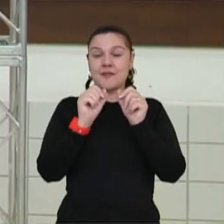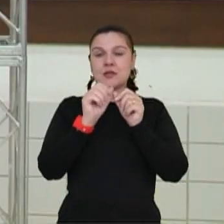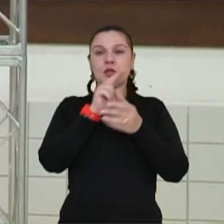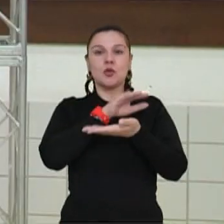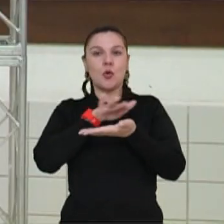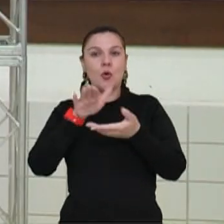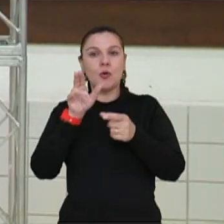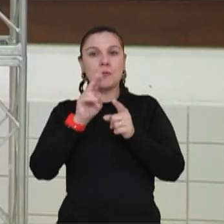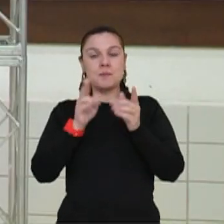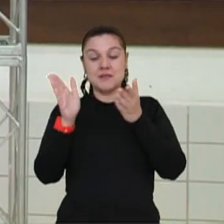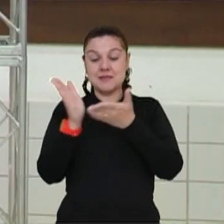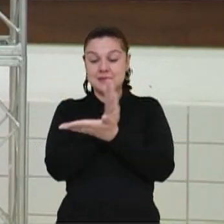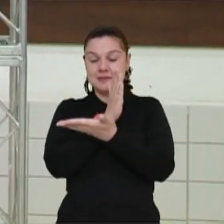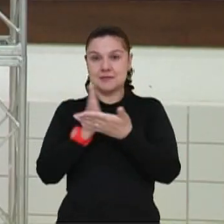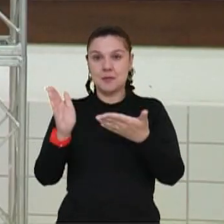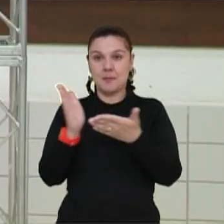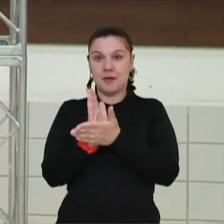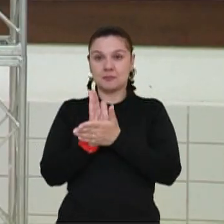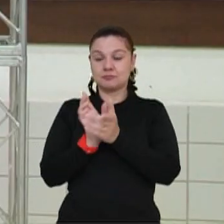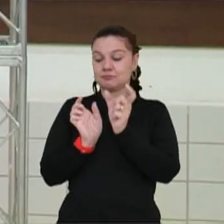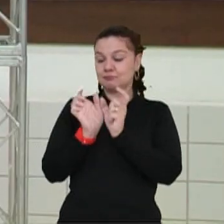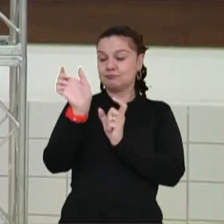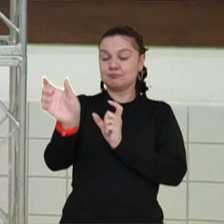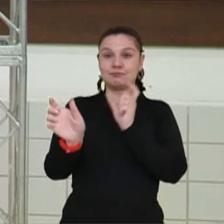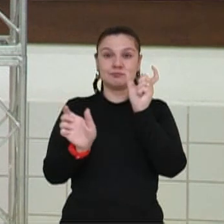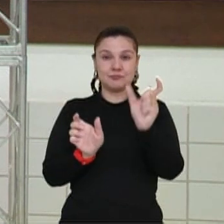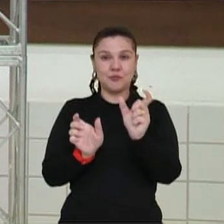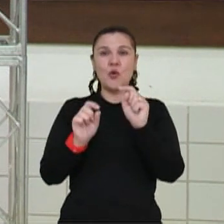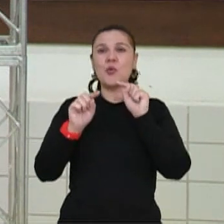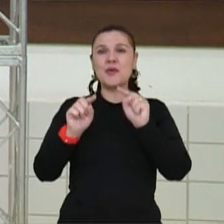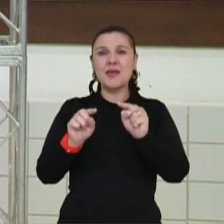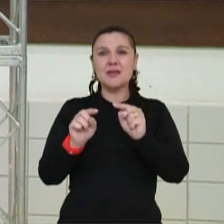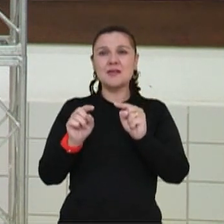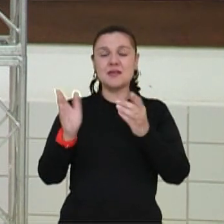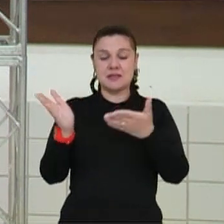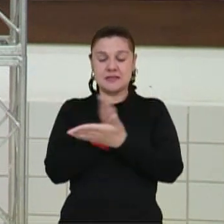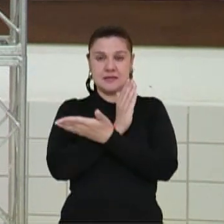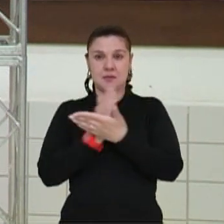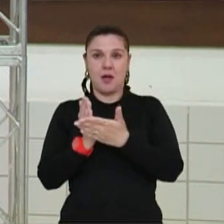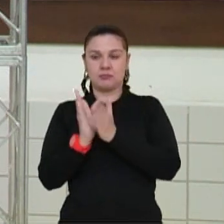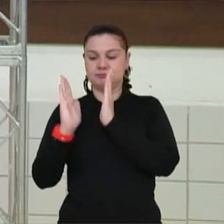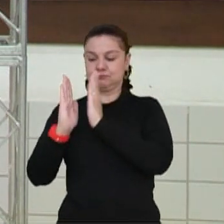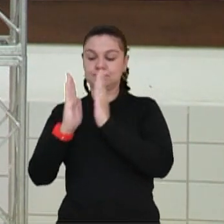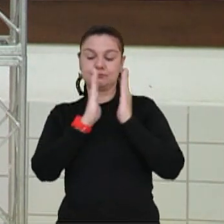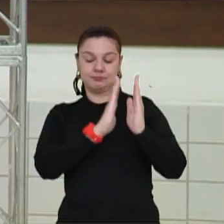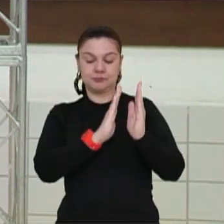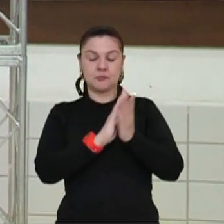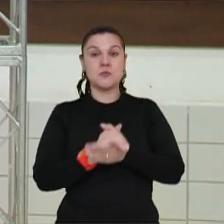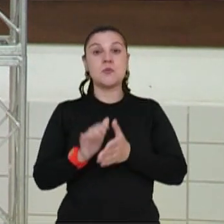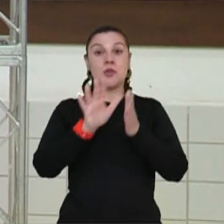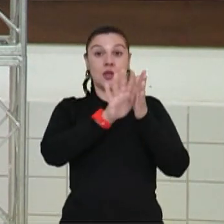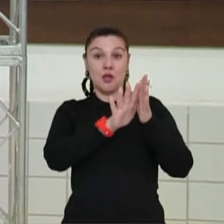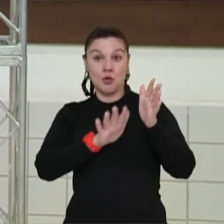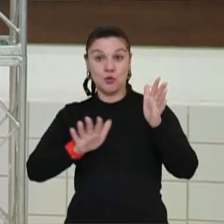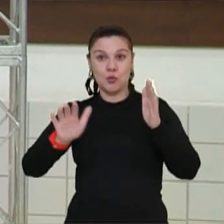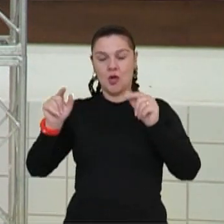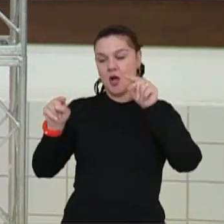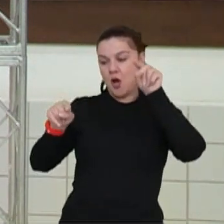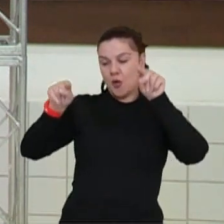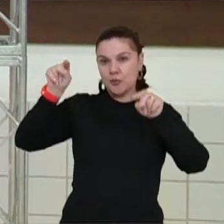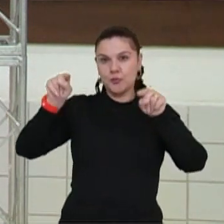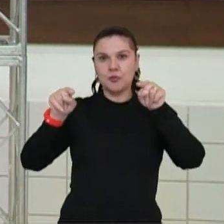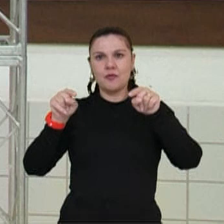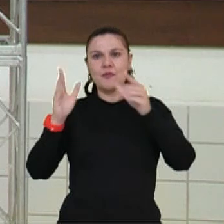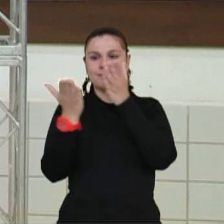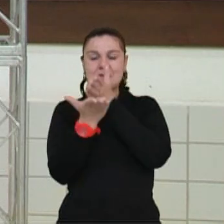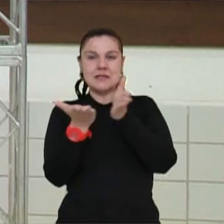coisa chamada separação em intervalos de classes. O que significa separar em intervalos de classes? Eu vou pegar as alturas e vou dividir